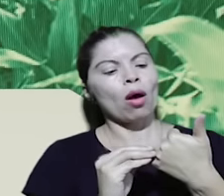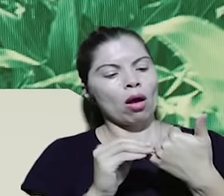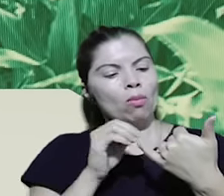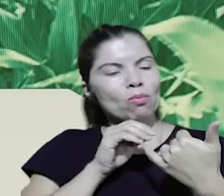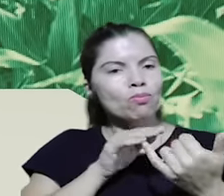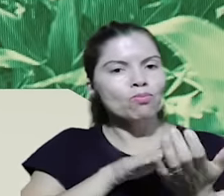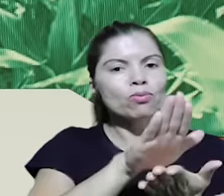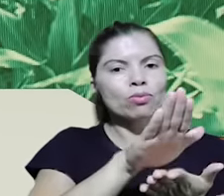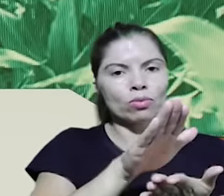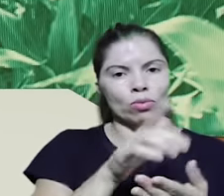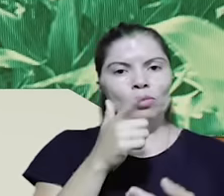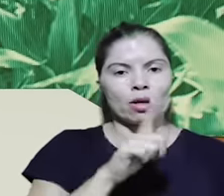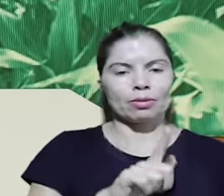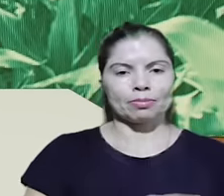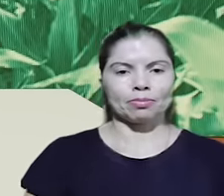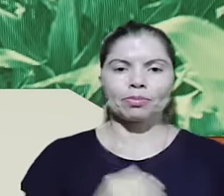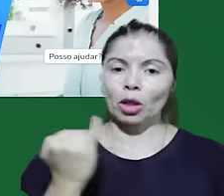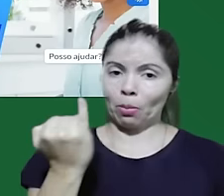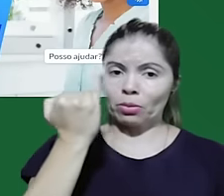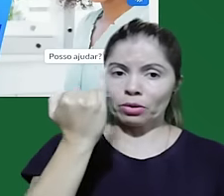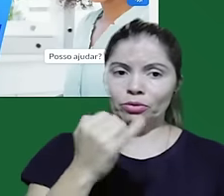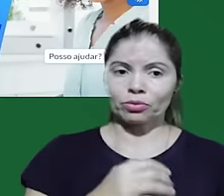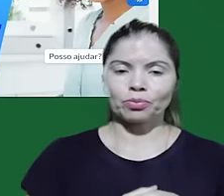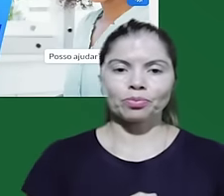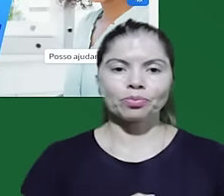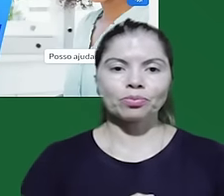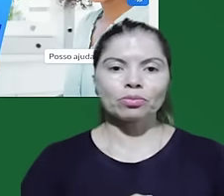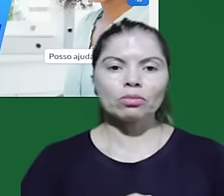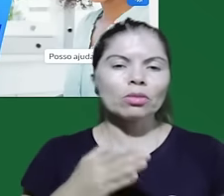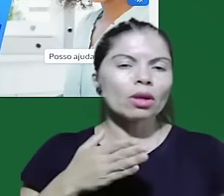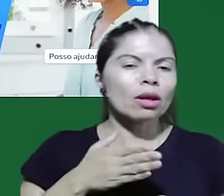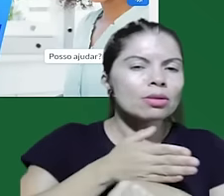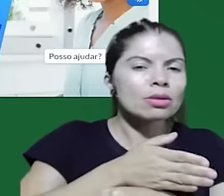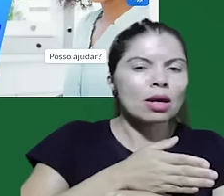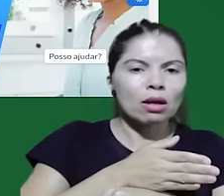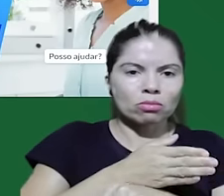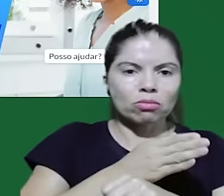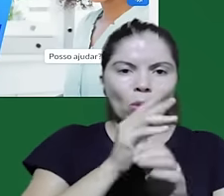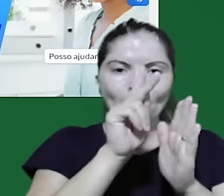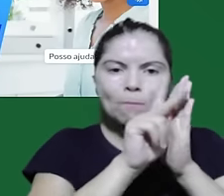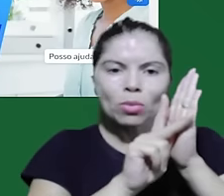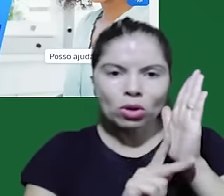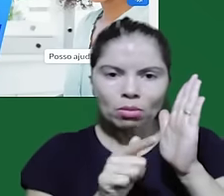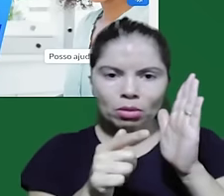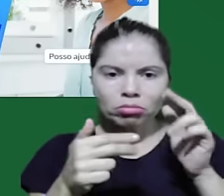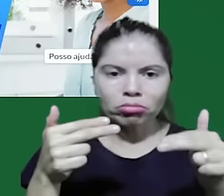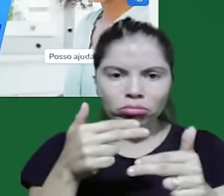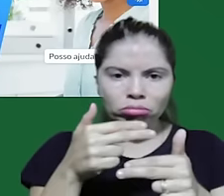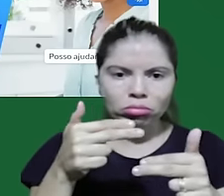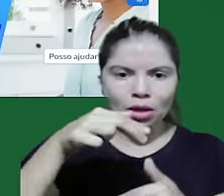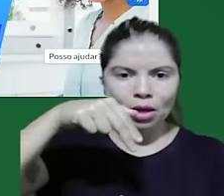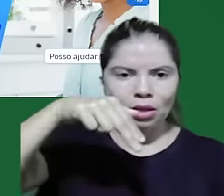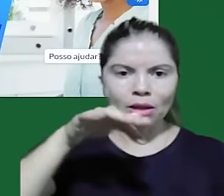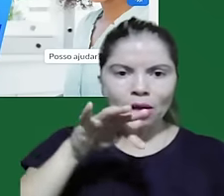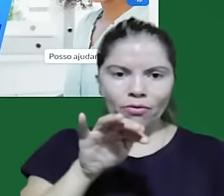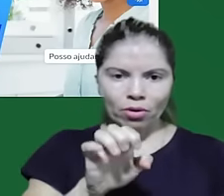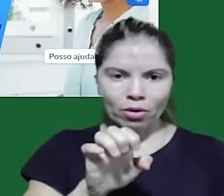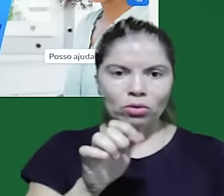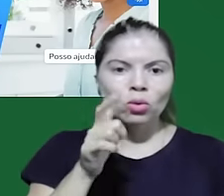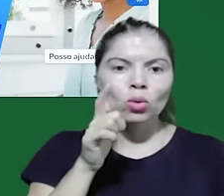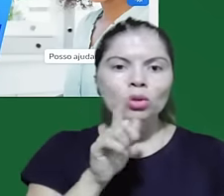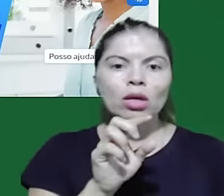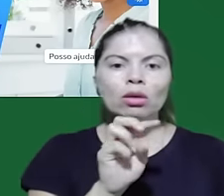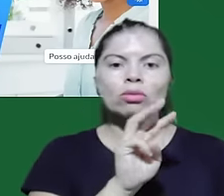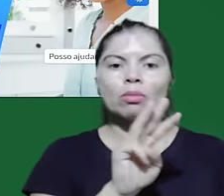importante essa situação para acessar o programa A gente pode acessar inserindo esse